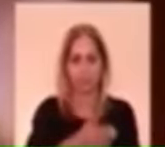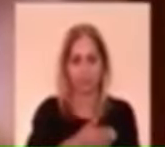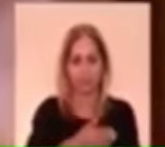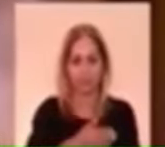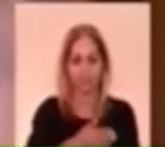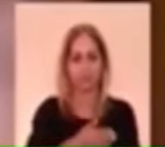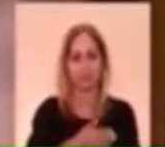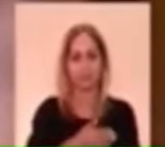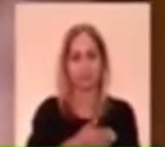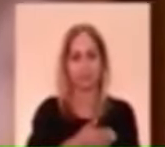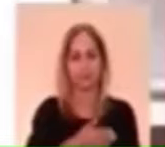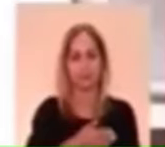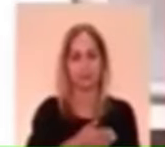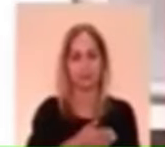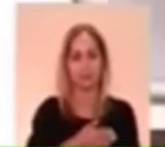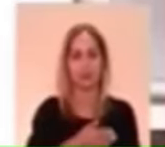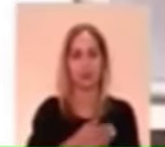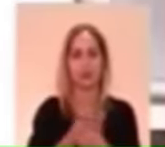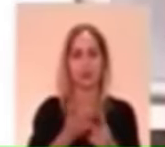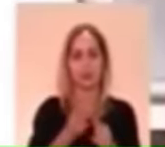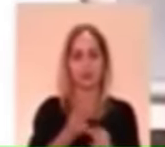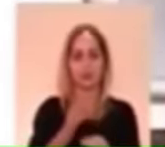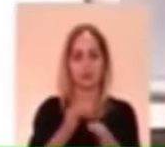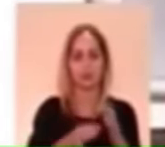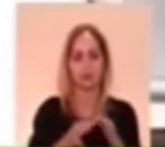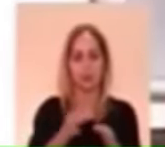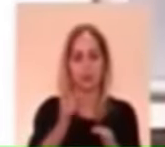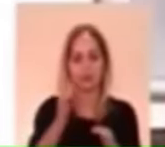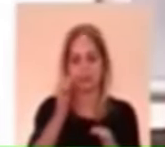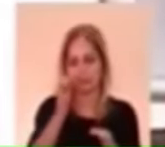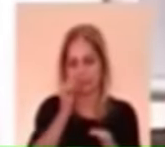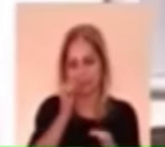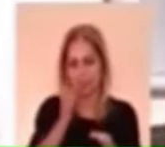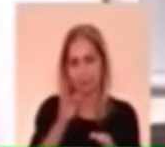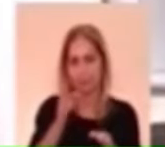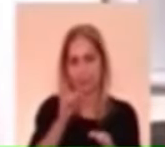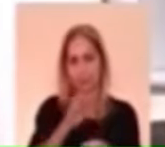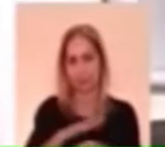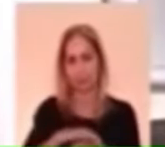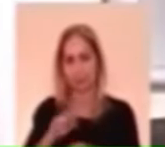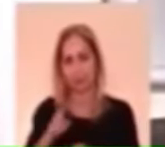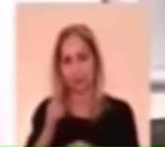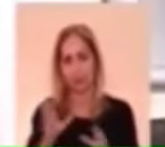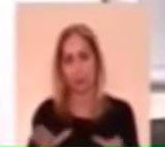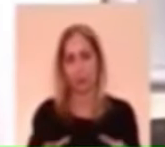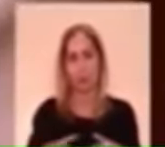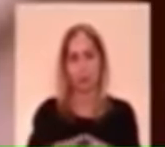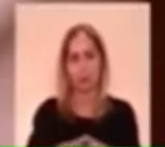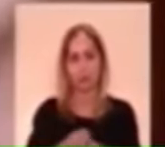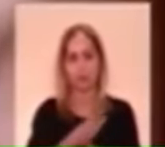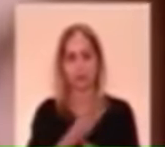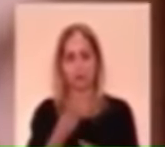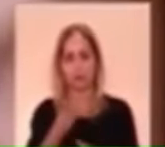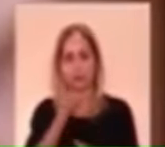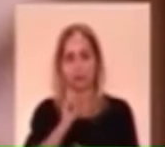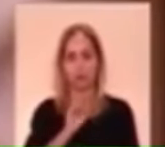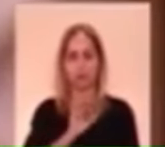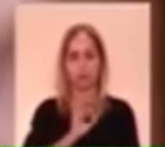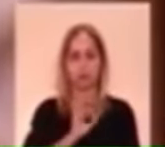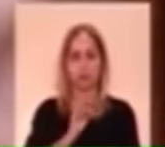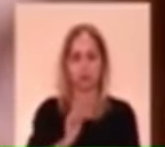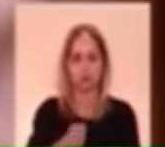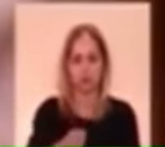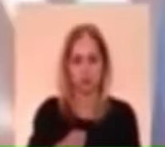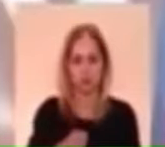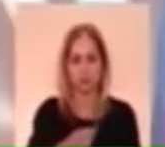a contar quem eram os cúmplices que tinham participado no assalto mas começava a carta de uma